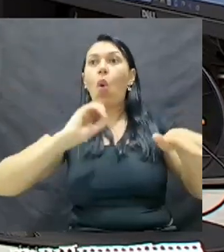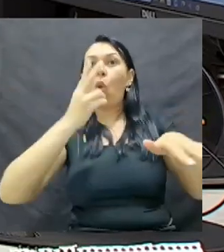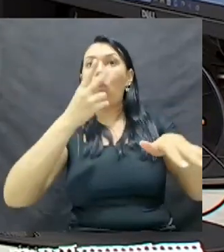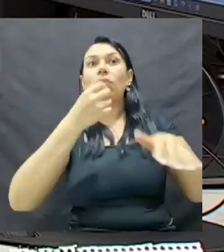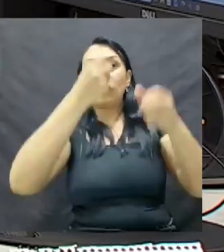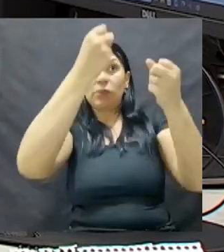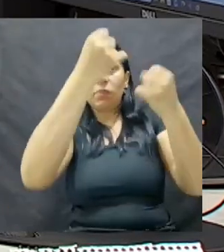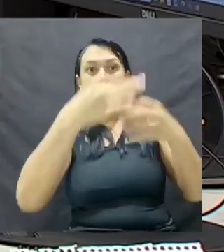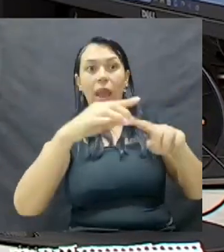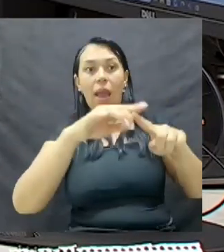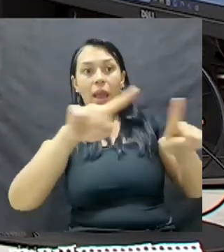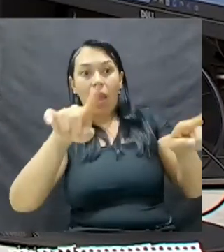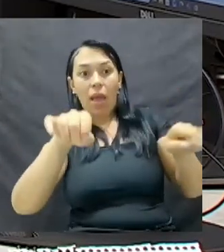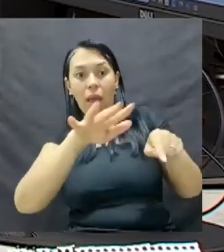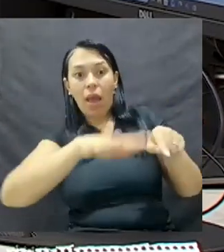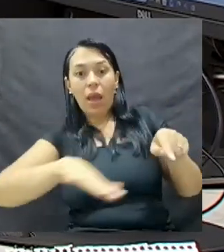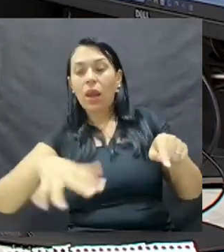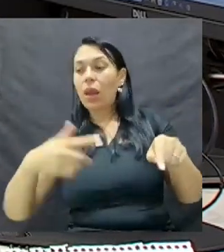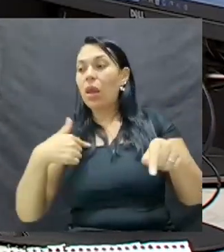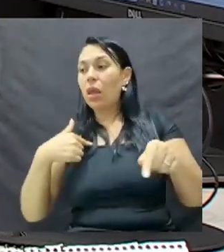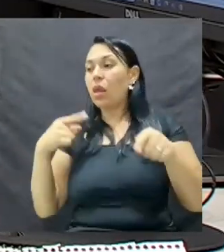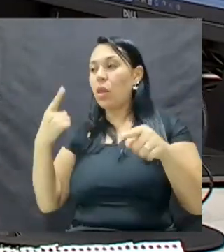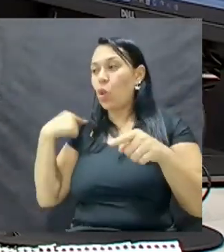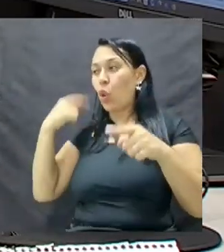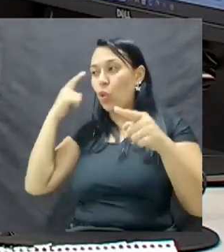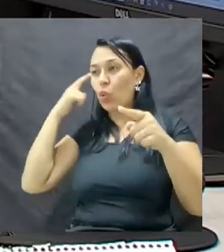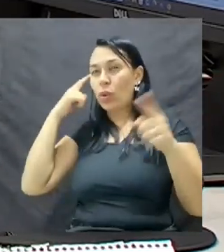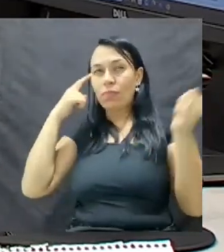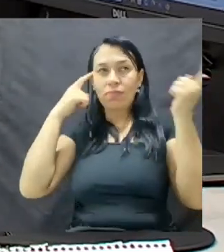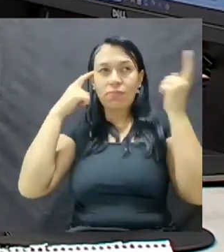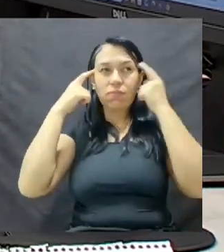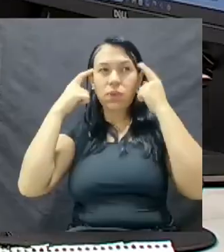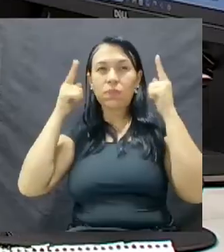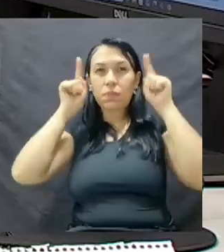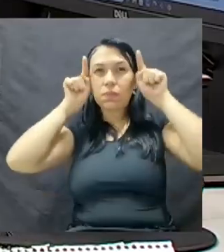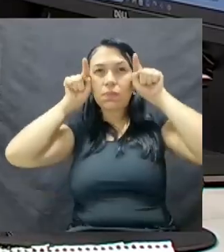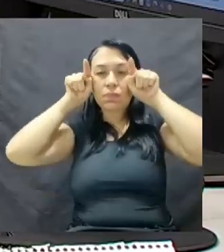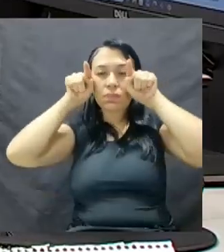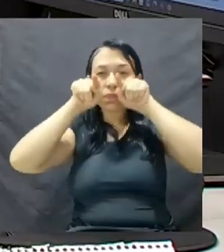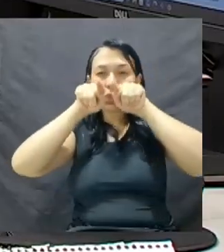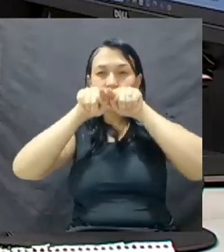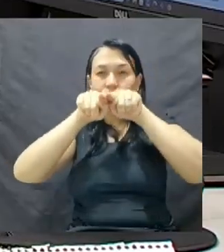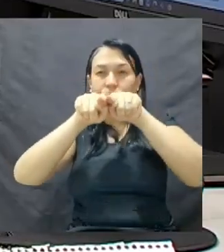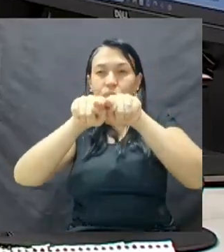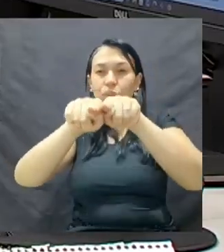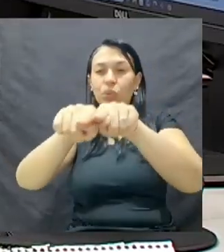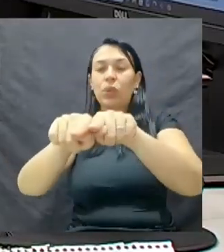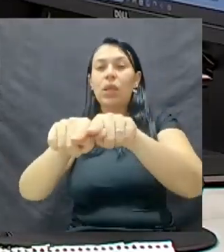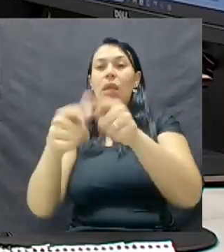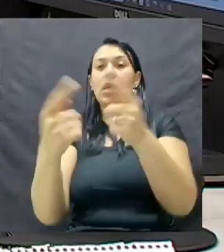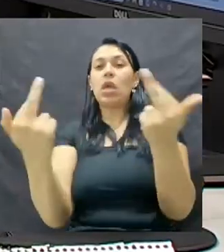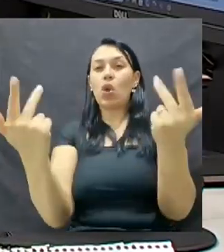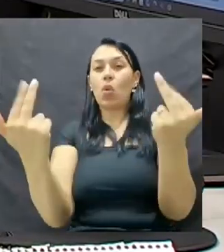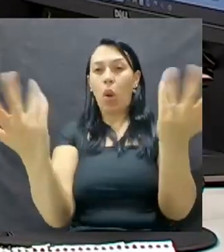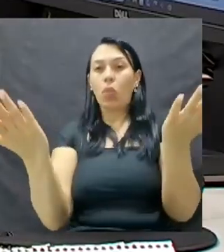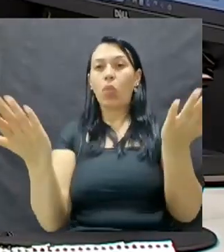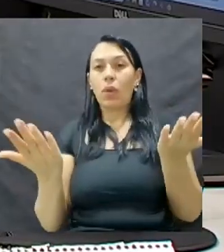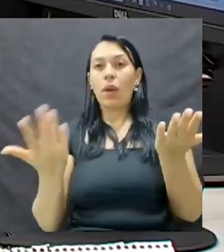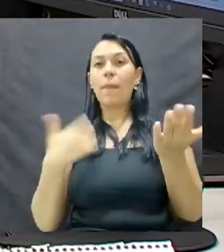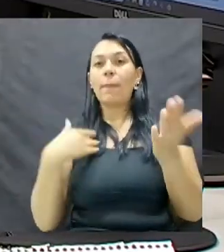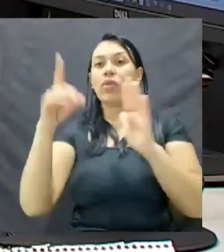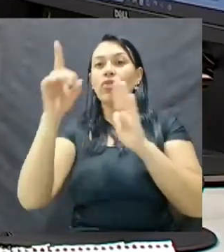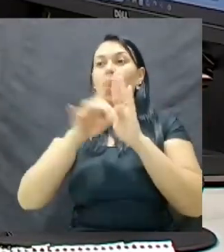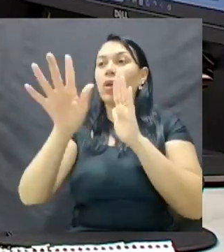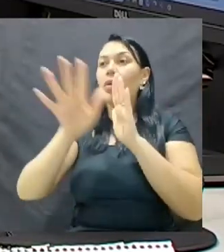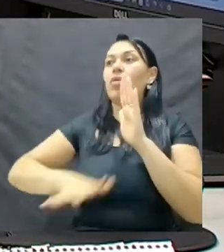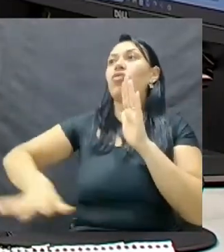mesma linha, obviamente, de raciocínio que eu faria, para que isso traga um embasamento para a diretoria-geral atuar com os seus